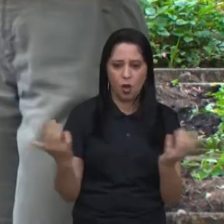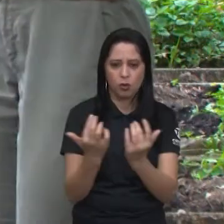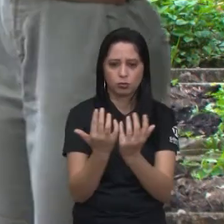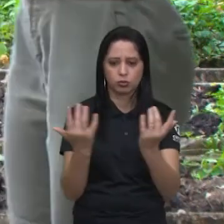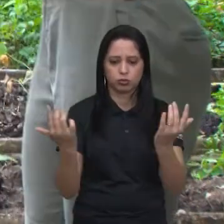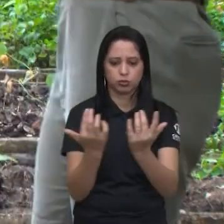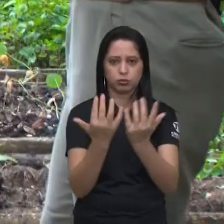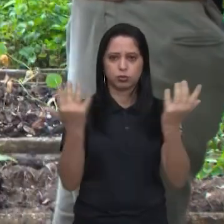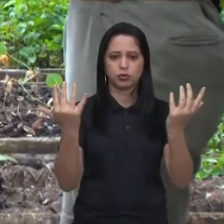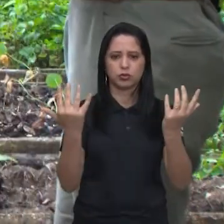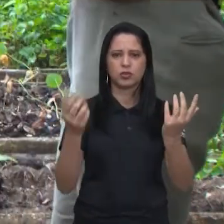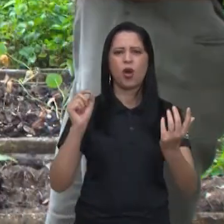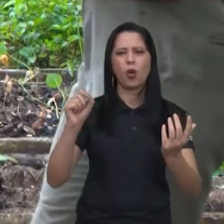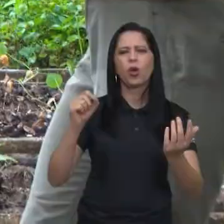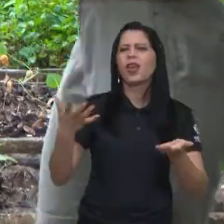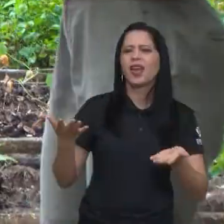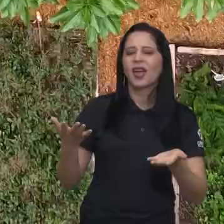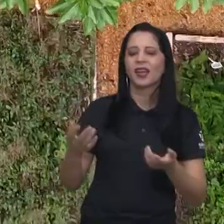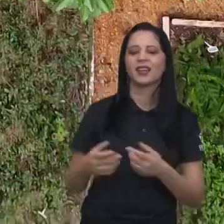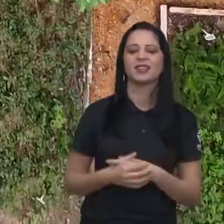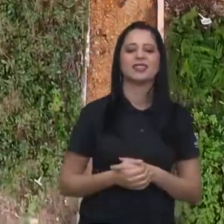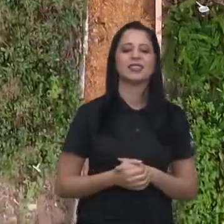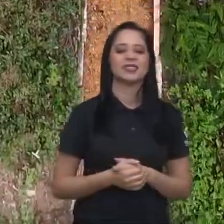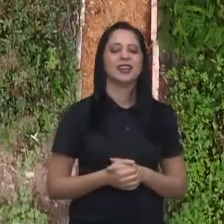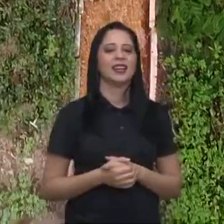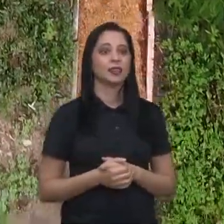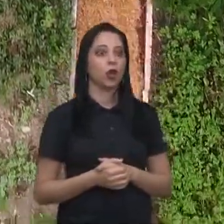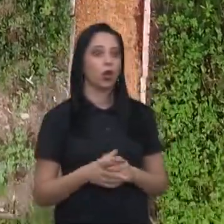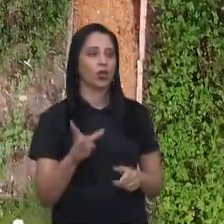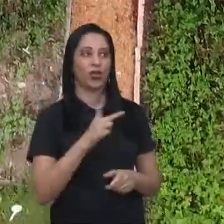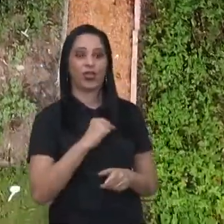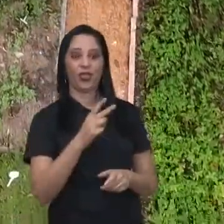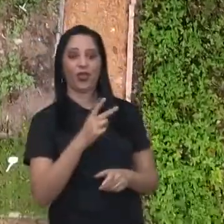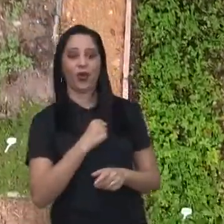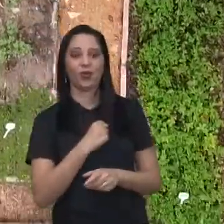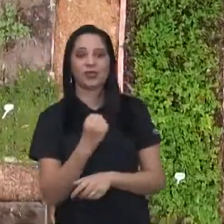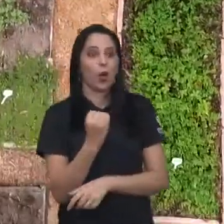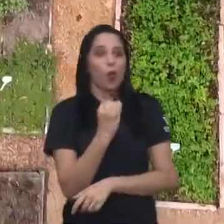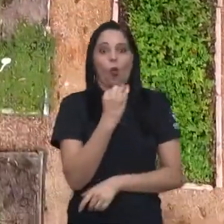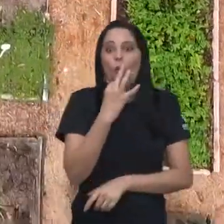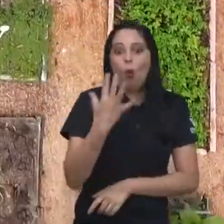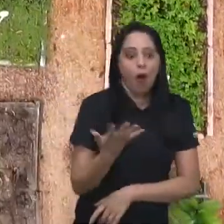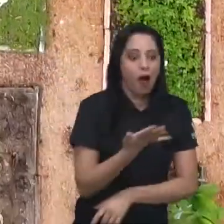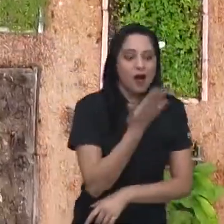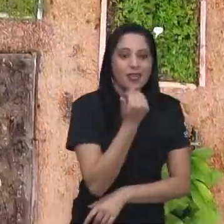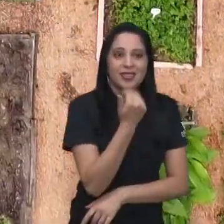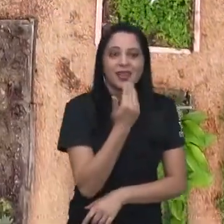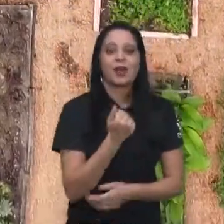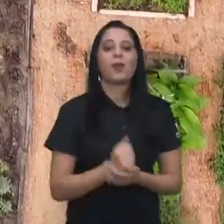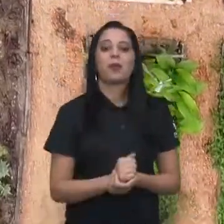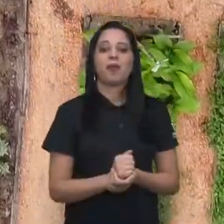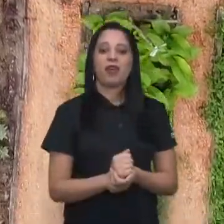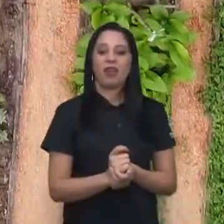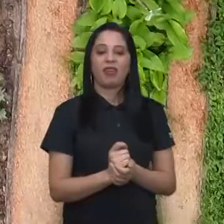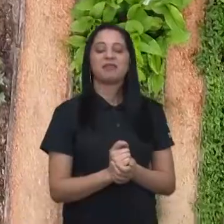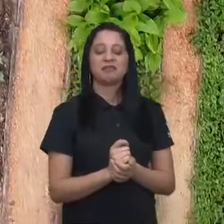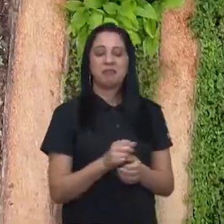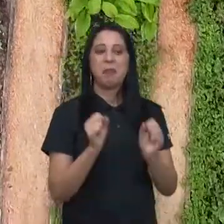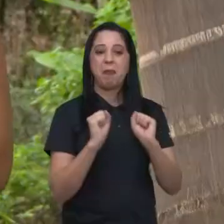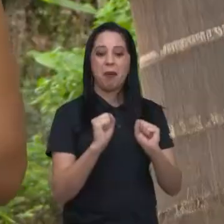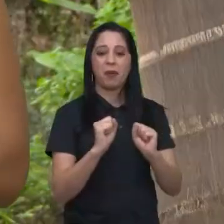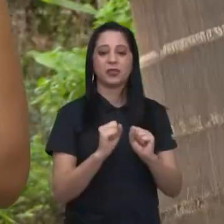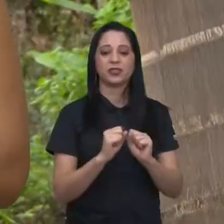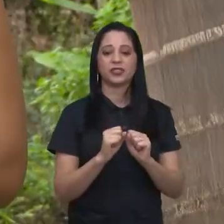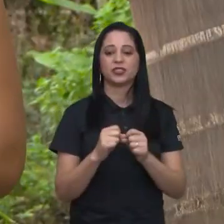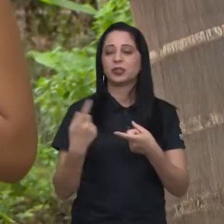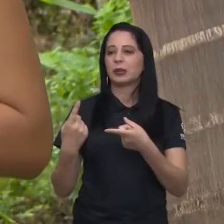cerca somente, não. O que é aquilo ali? É muita planta, Você pensa quanta comida é possível fazer com uma cerca viva, com uma